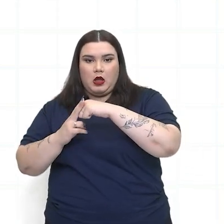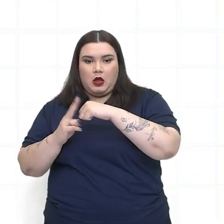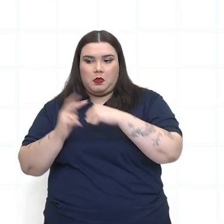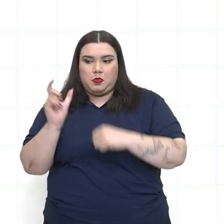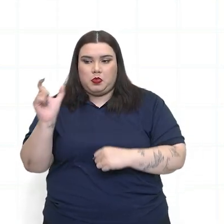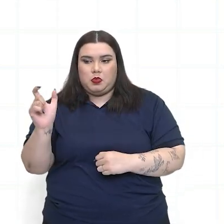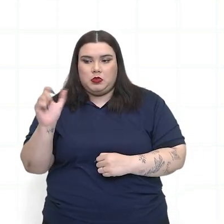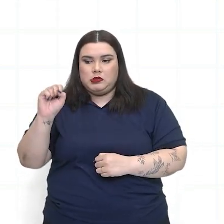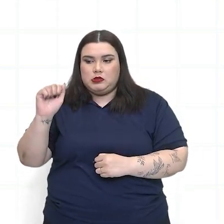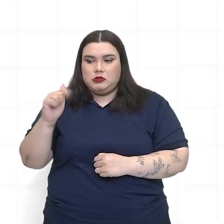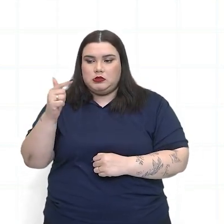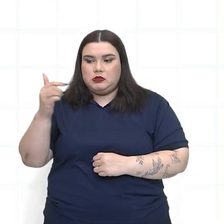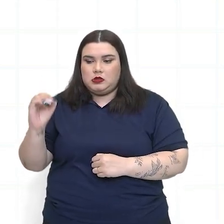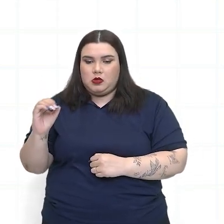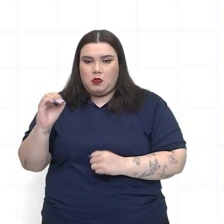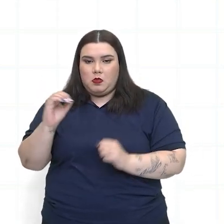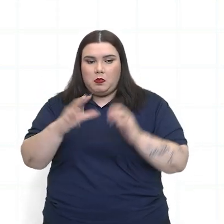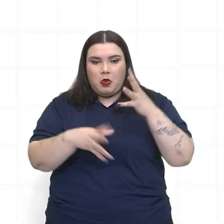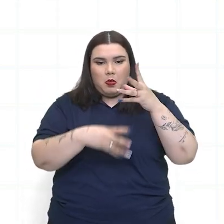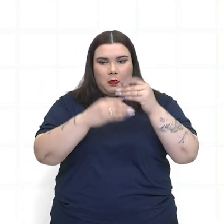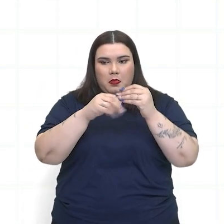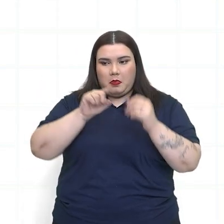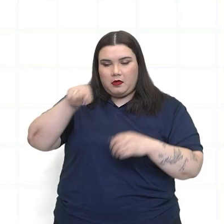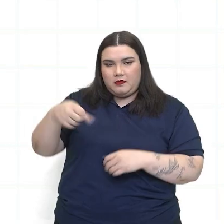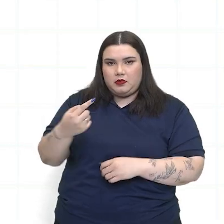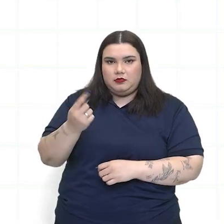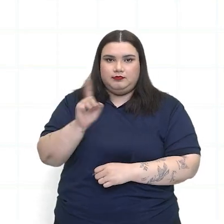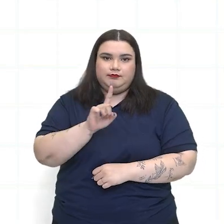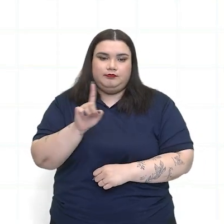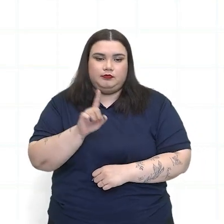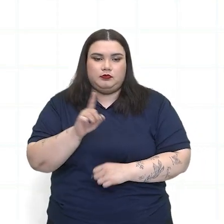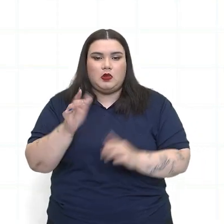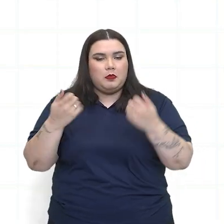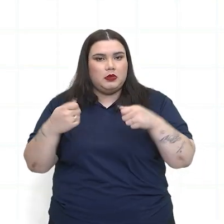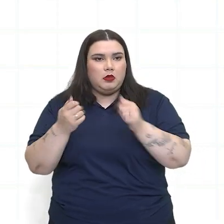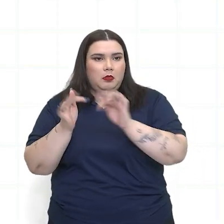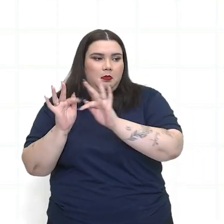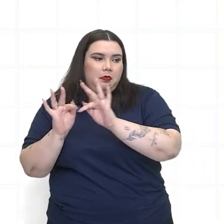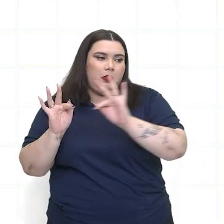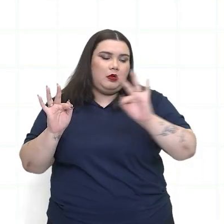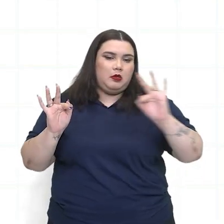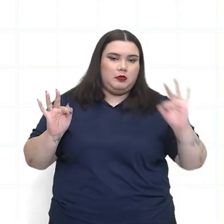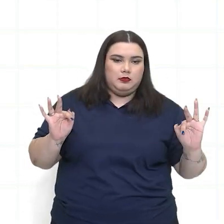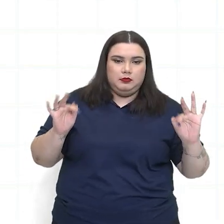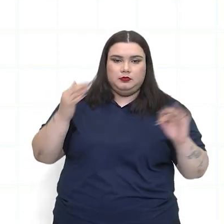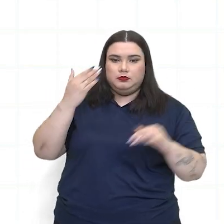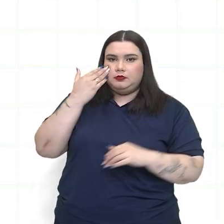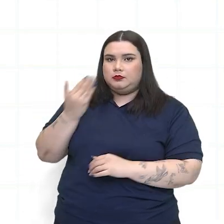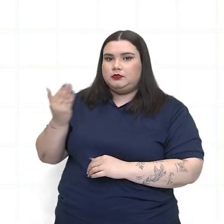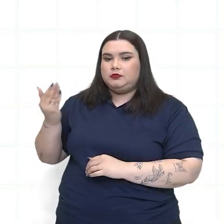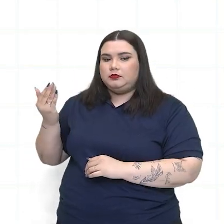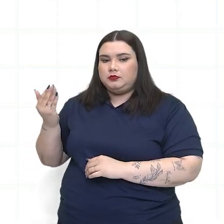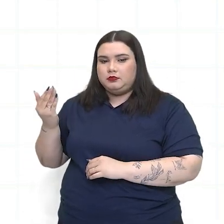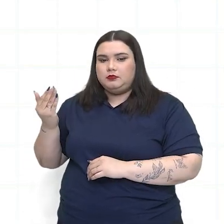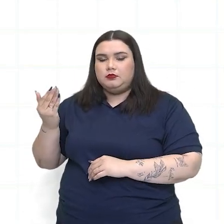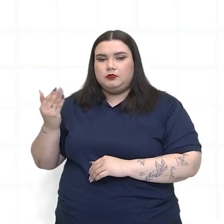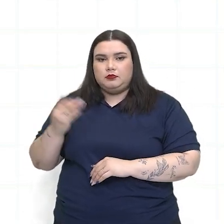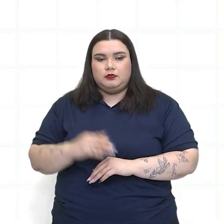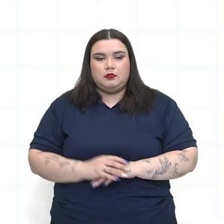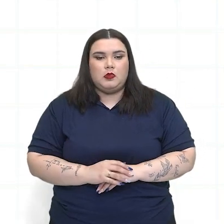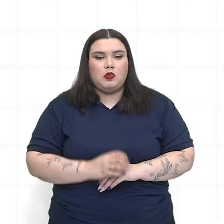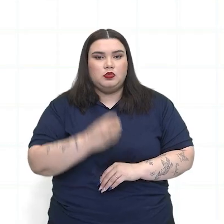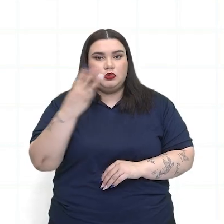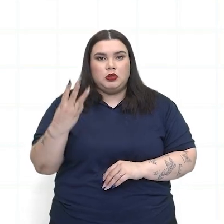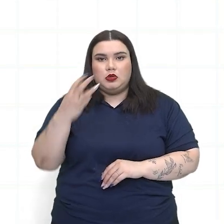verbo e complementos dele. Então eu não utilizo aqui essa vírgula. O uso correto seria: os